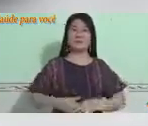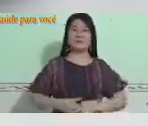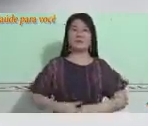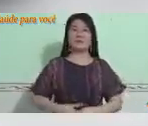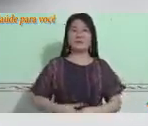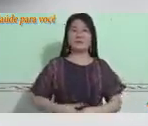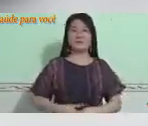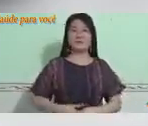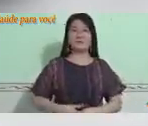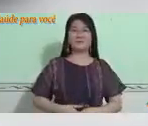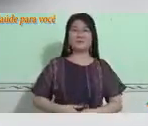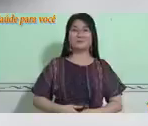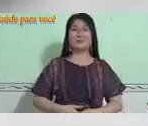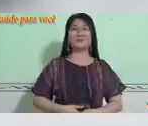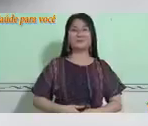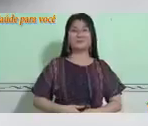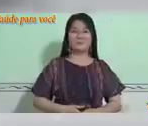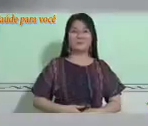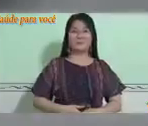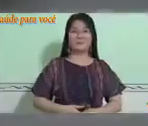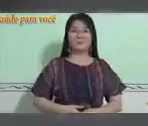tireoide.